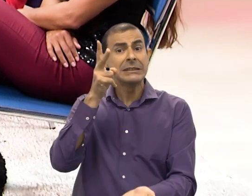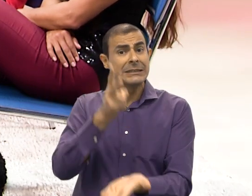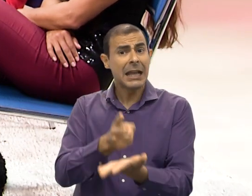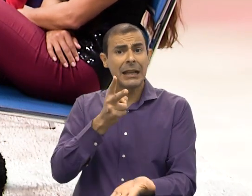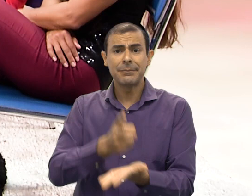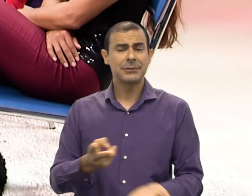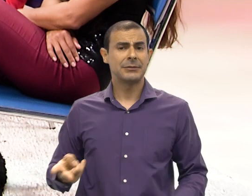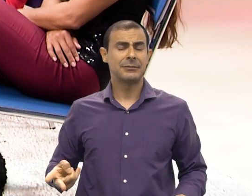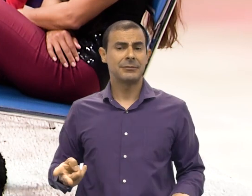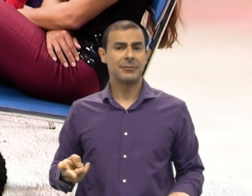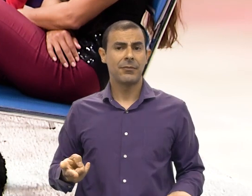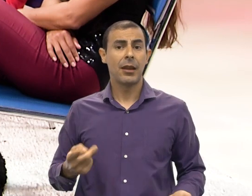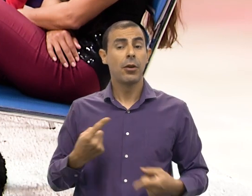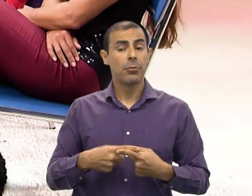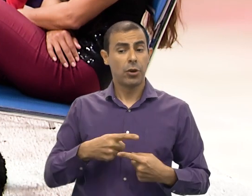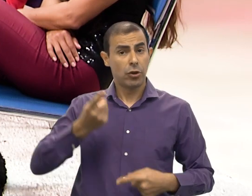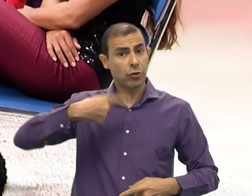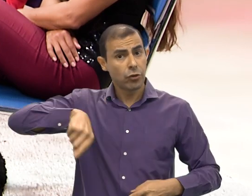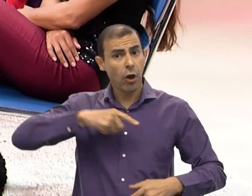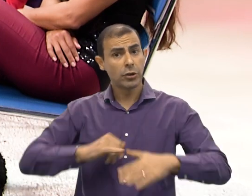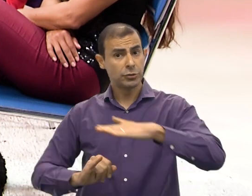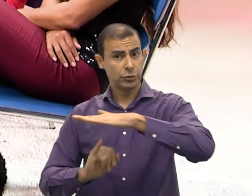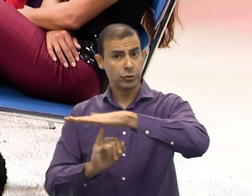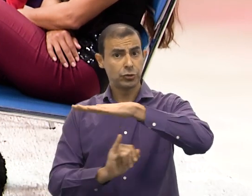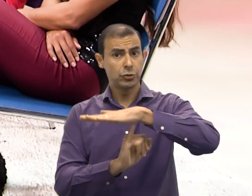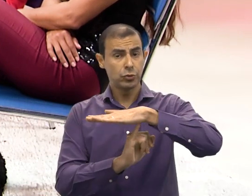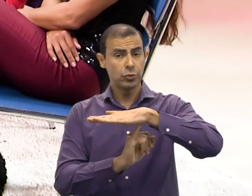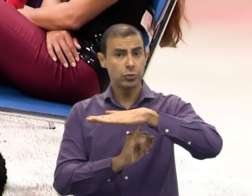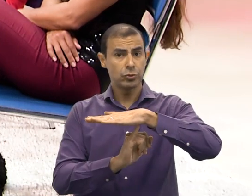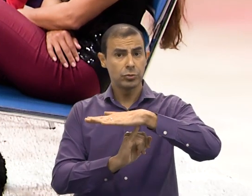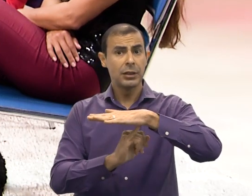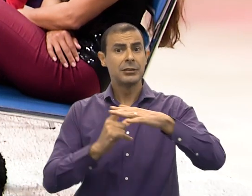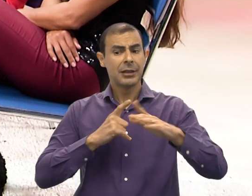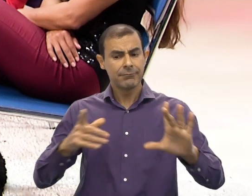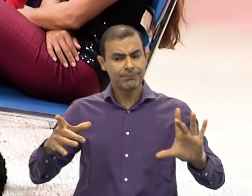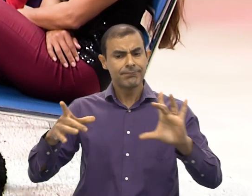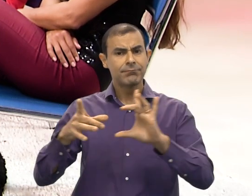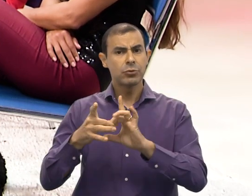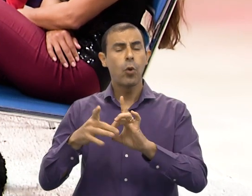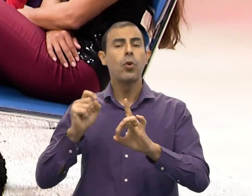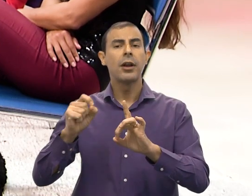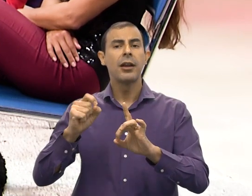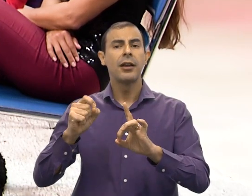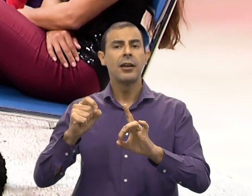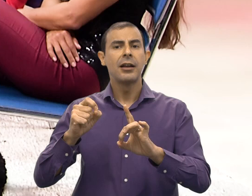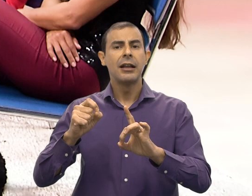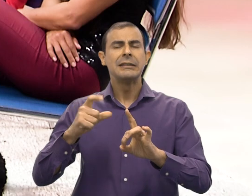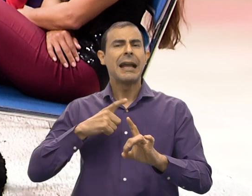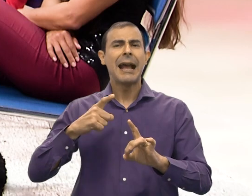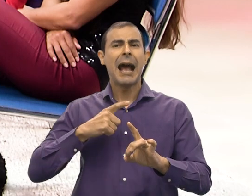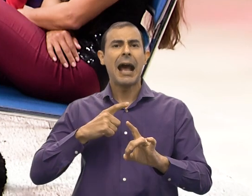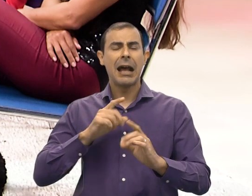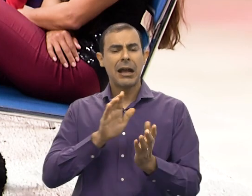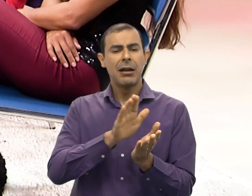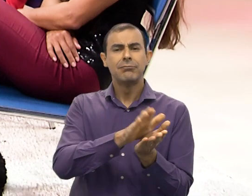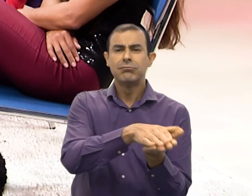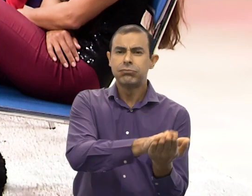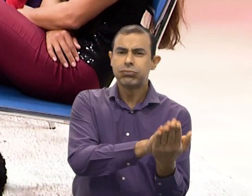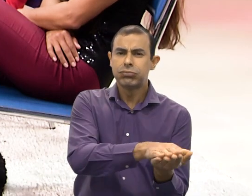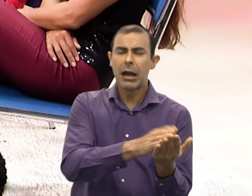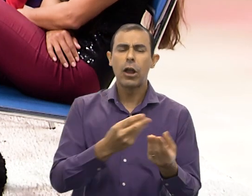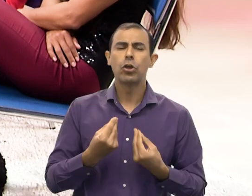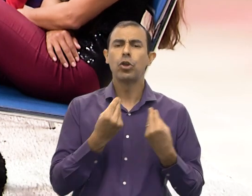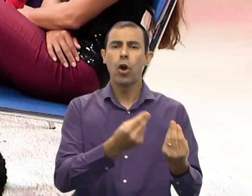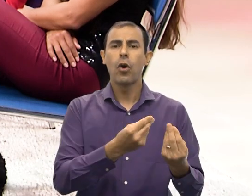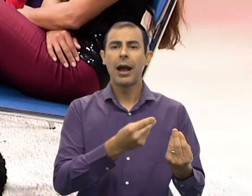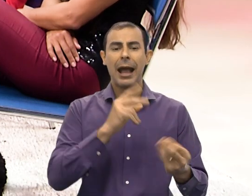até mesmo nós, enquanto instituto e como membro da Associação Brasileira de Transplantados, somos veementemente contra qualquer tipo de bonificação